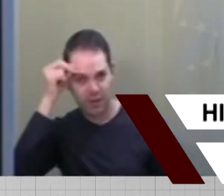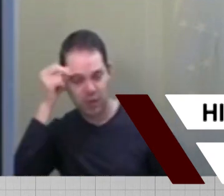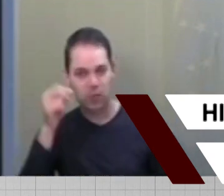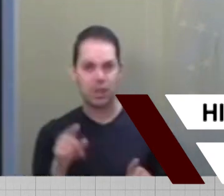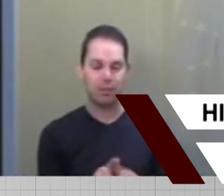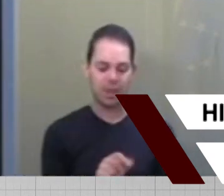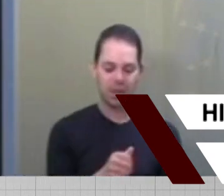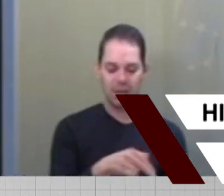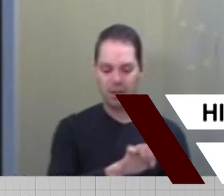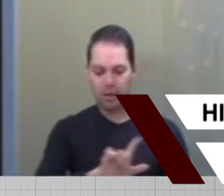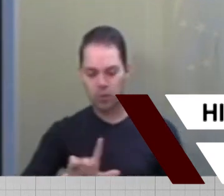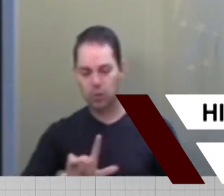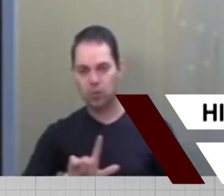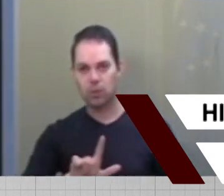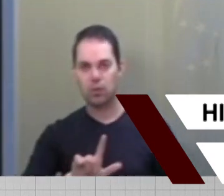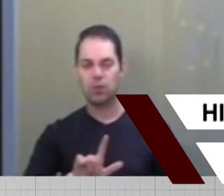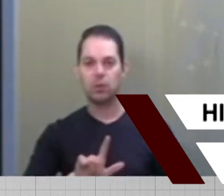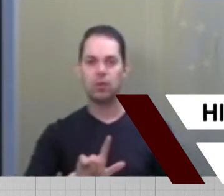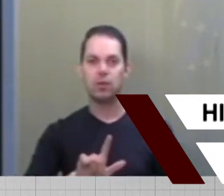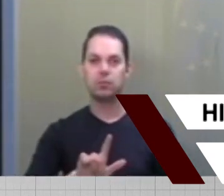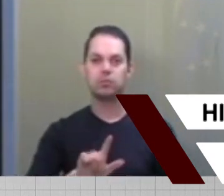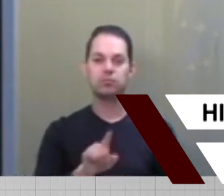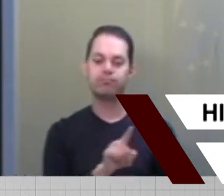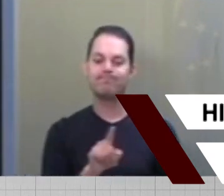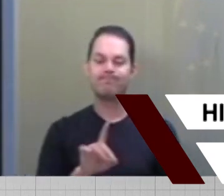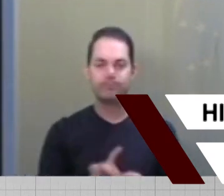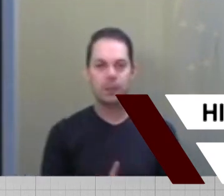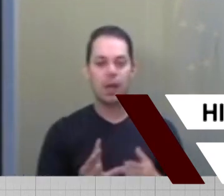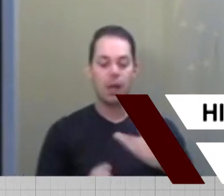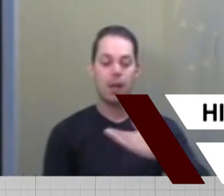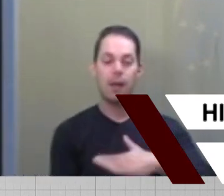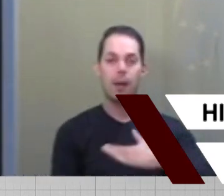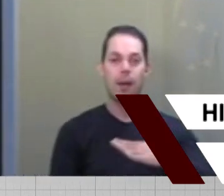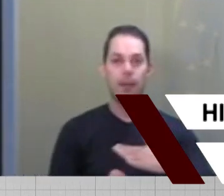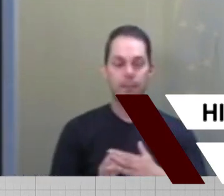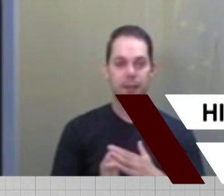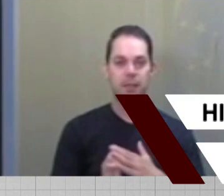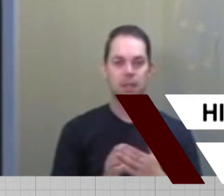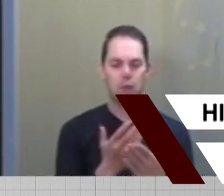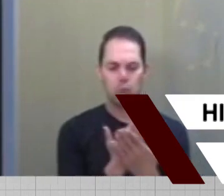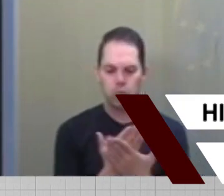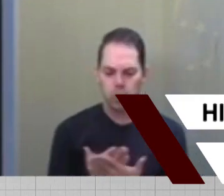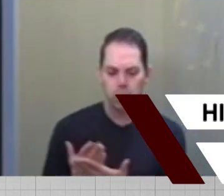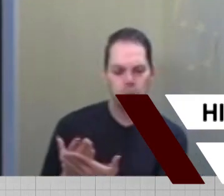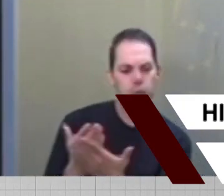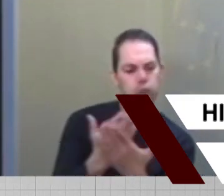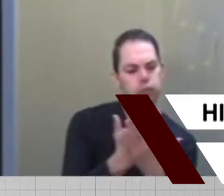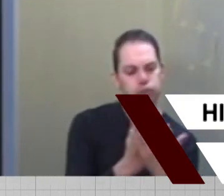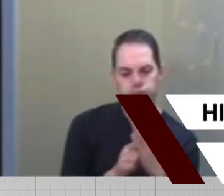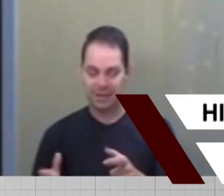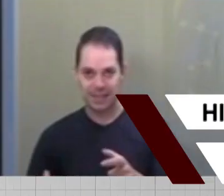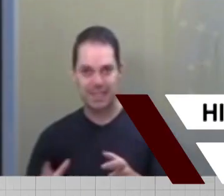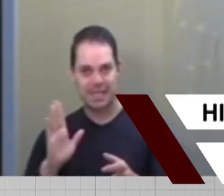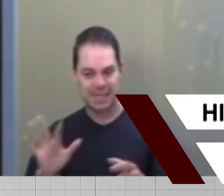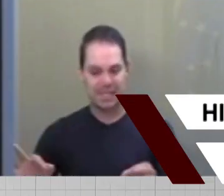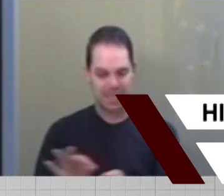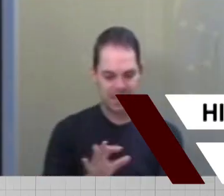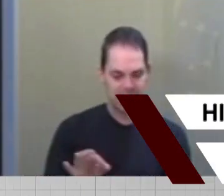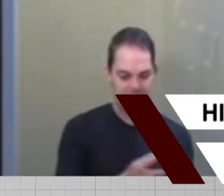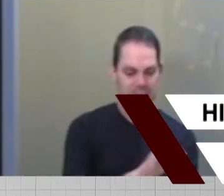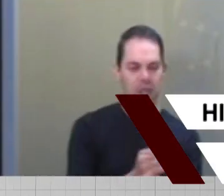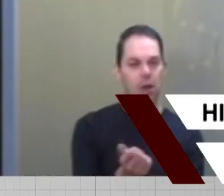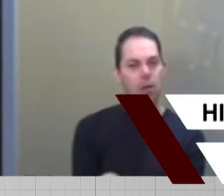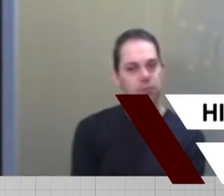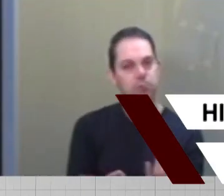A ANEEL e o DENIT já autorizaram a realização de um estudo para verificar se a construção é viável. Com a